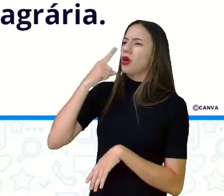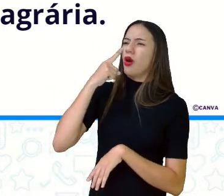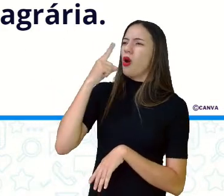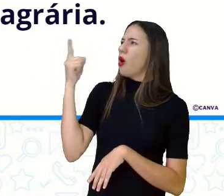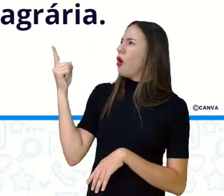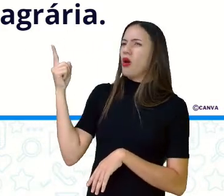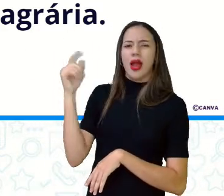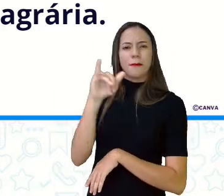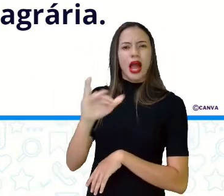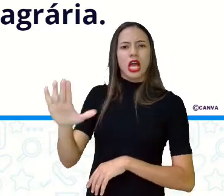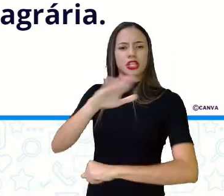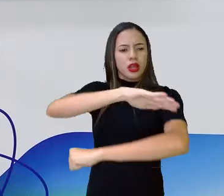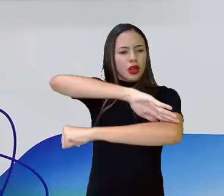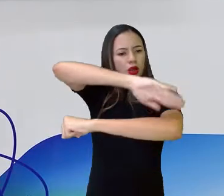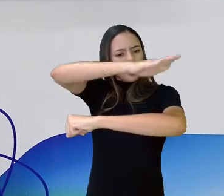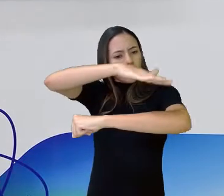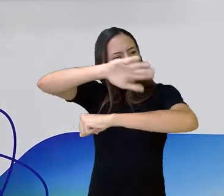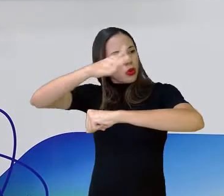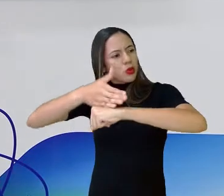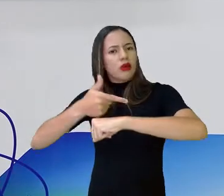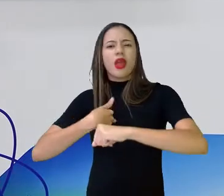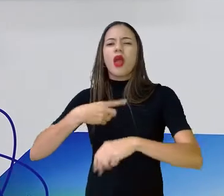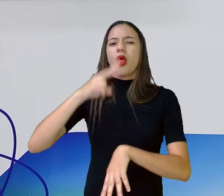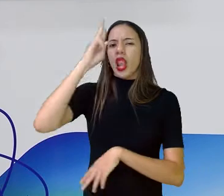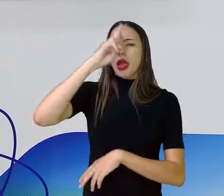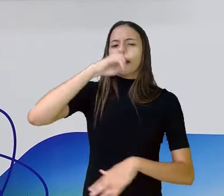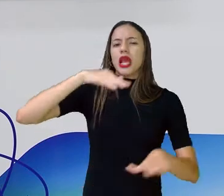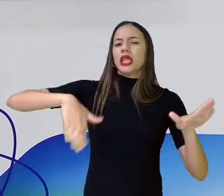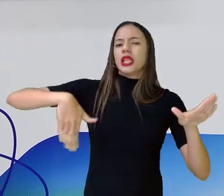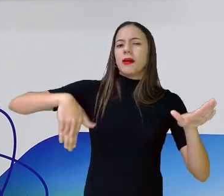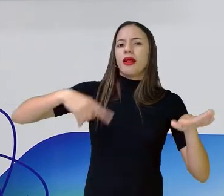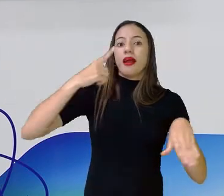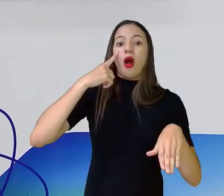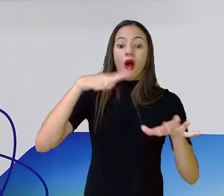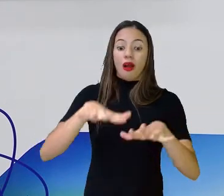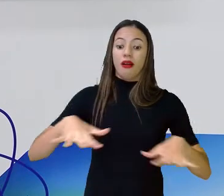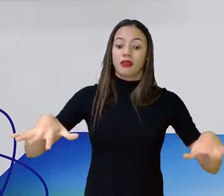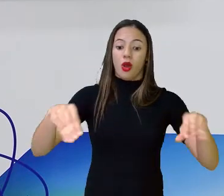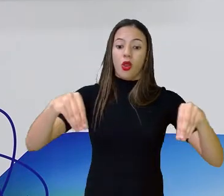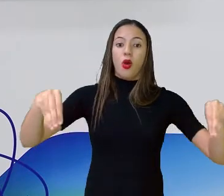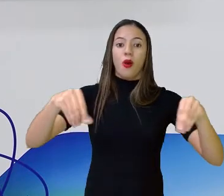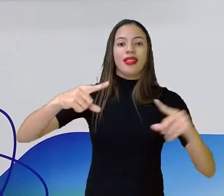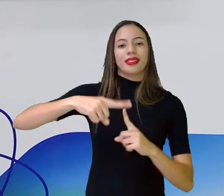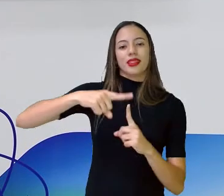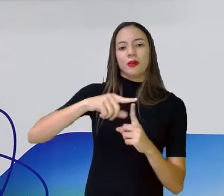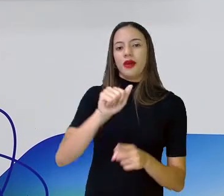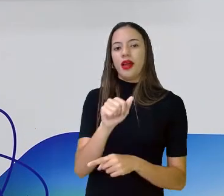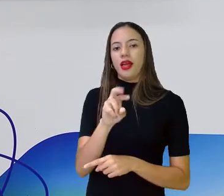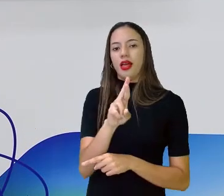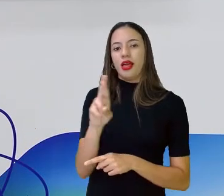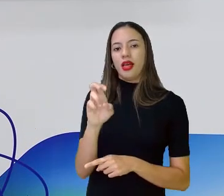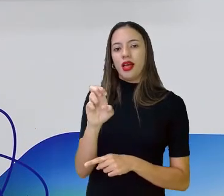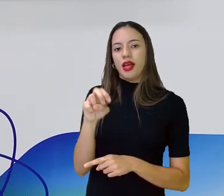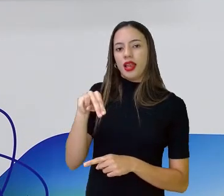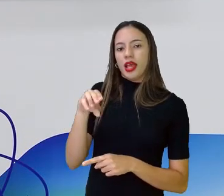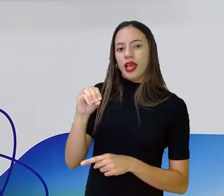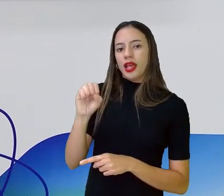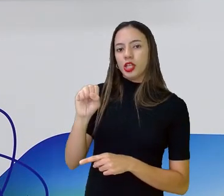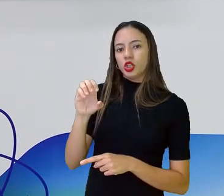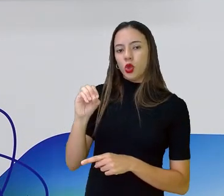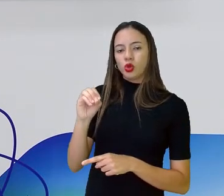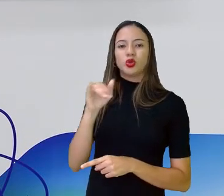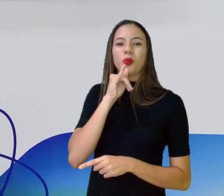dunas, me lembra a praia. Pronto, é aquele solo, sim, é um solo que é arenoso, ele absorve a água, mas seca muito